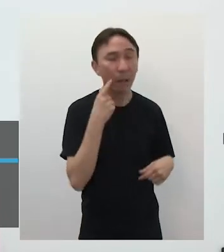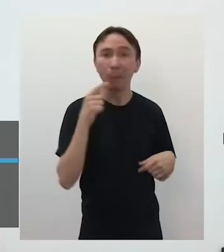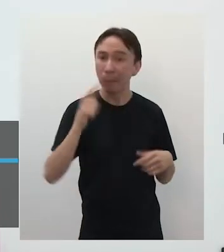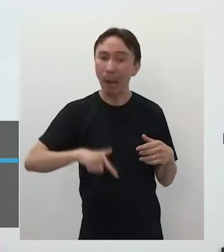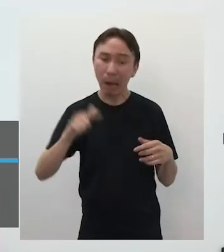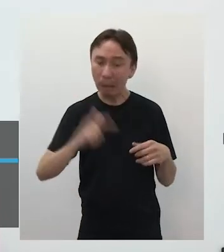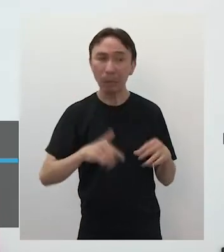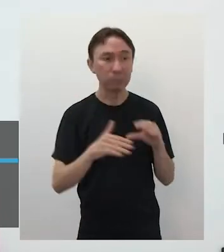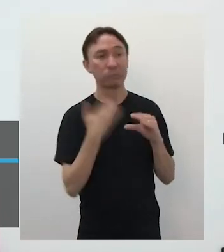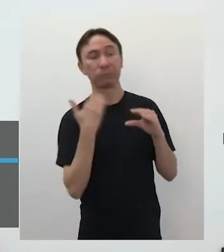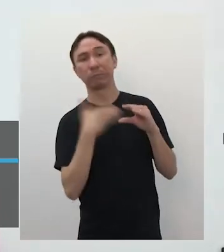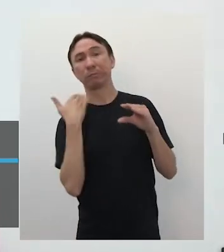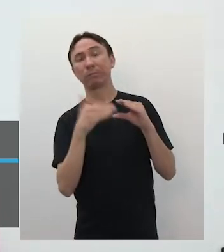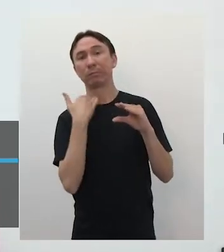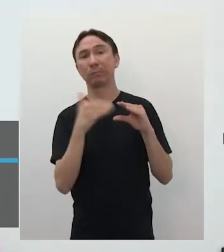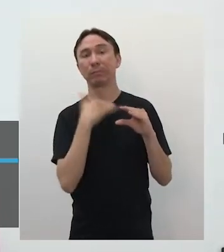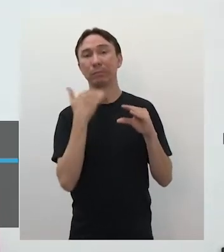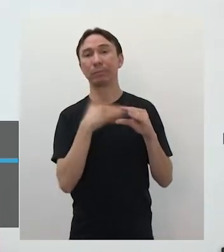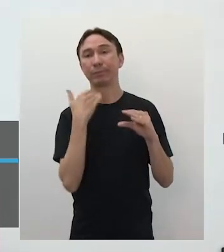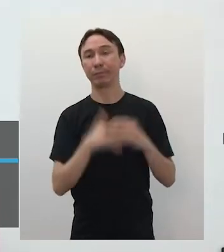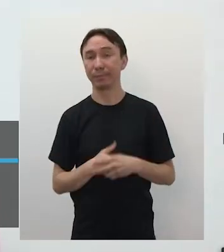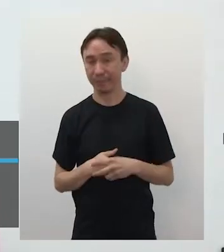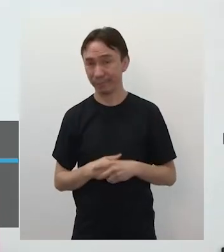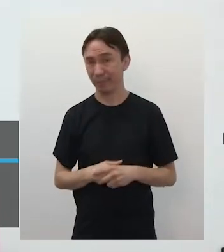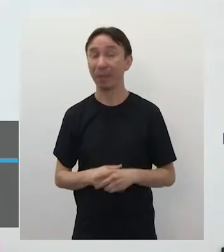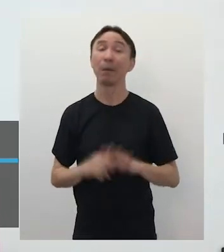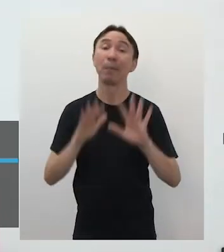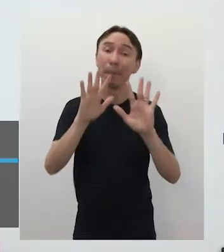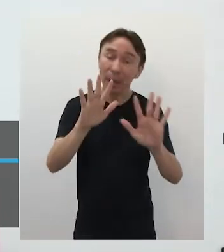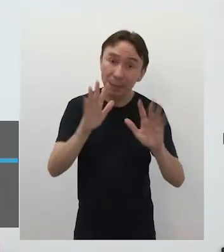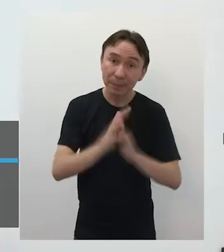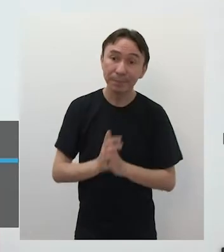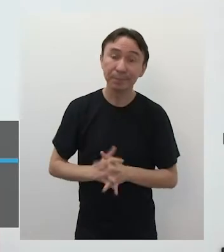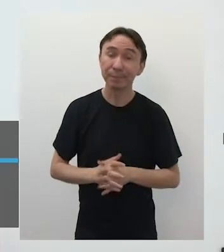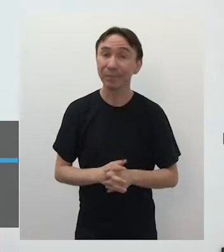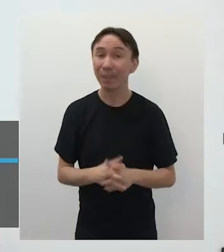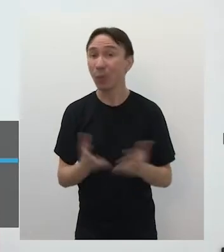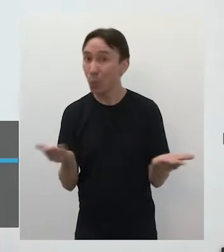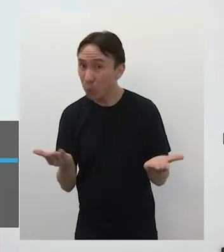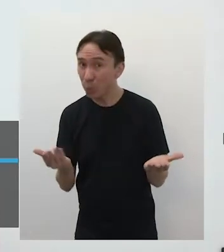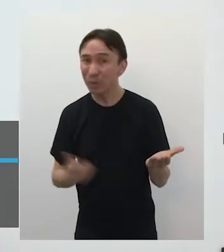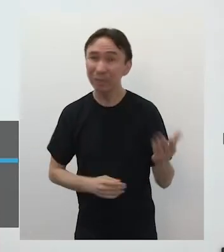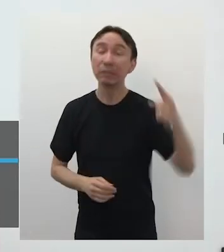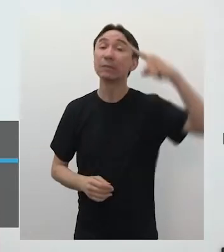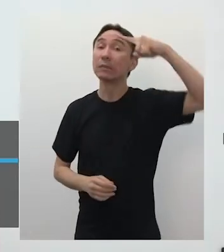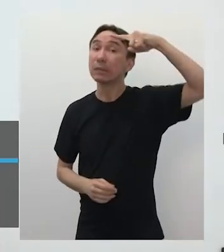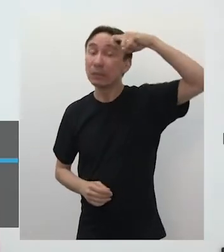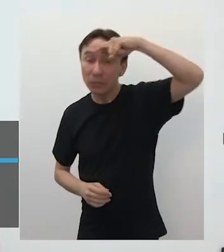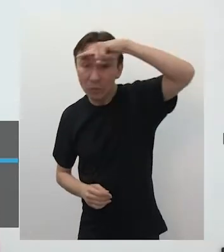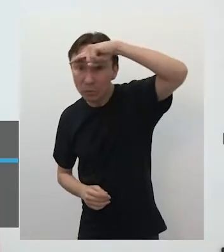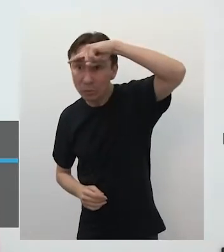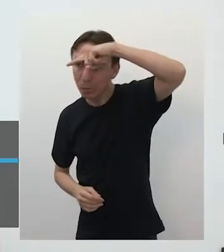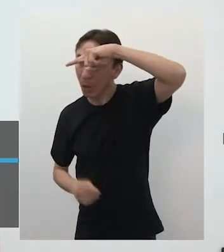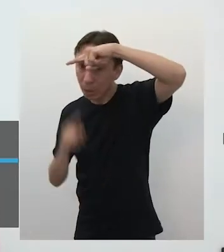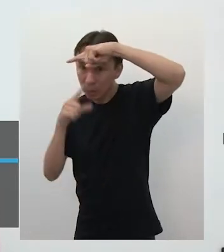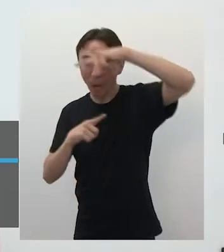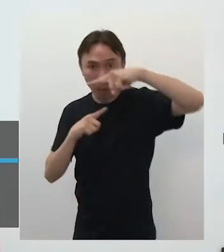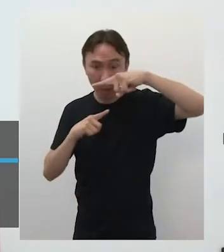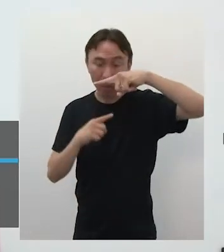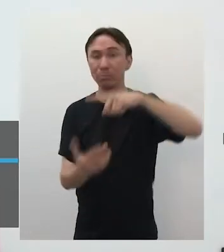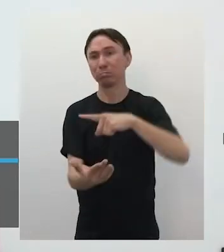Tomara que eles tenham maior domínio do que eu. Mas eu digo que ele poderia ter um pouquinho mais de